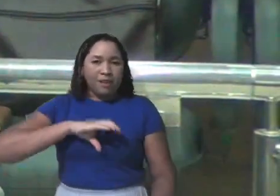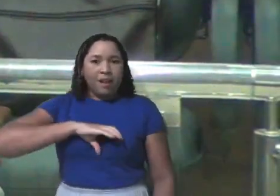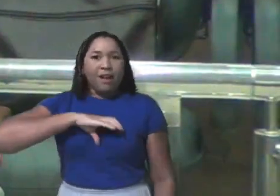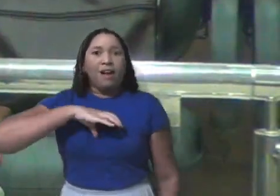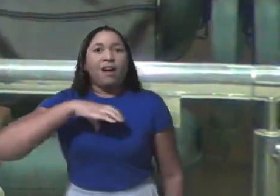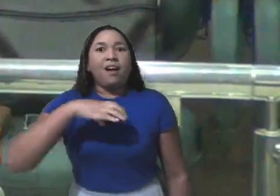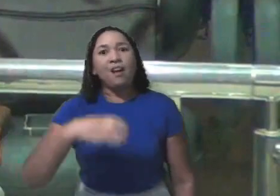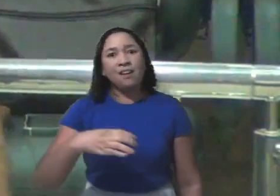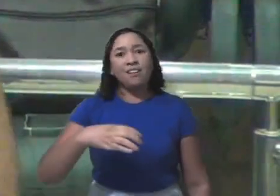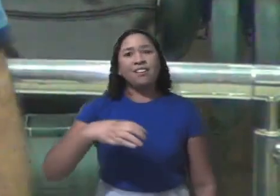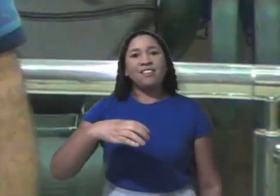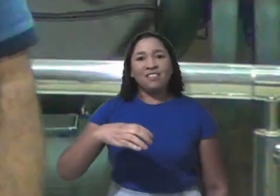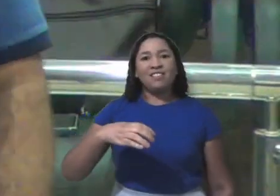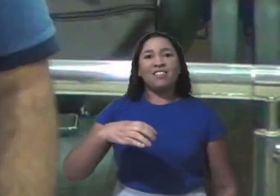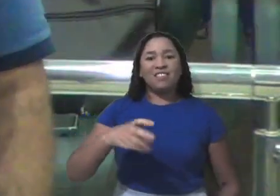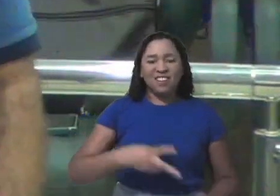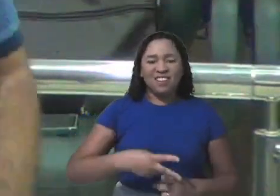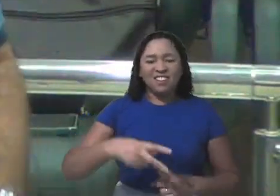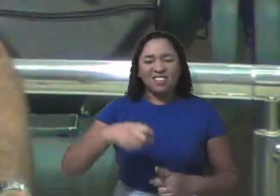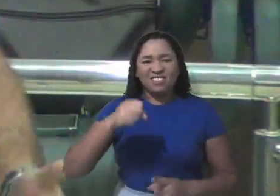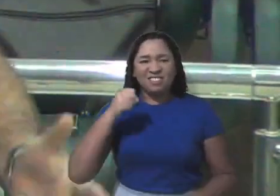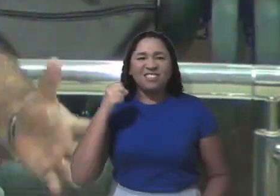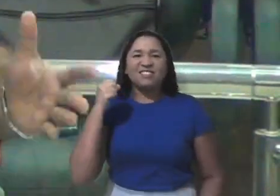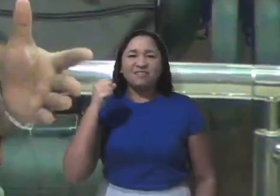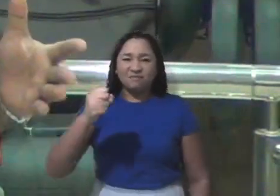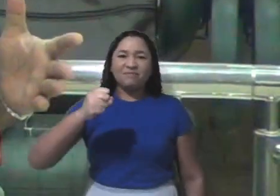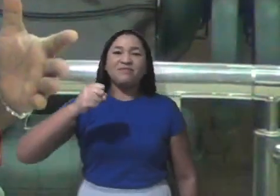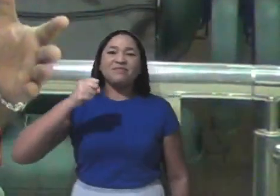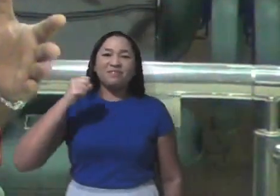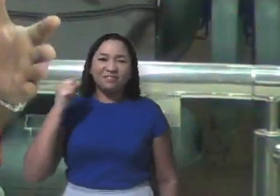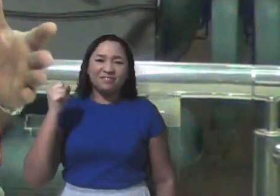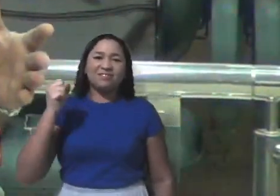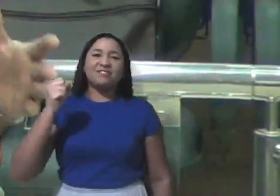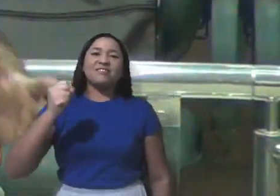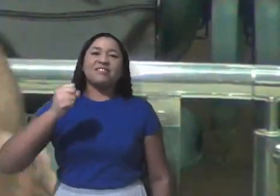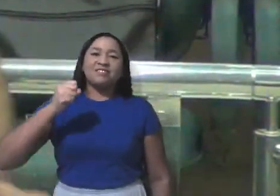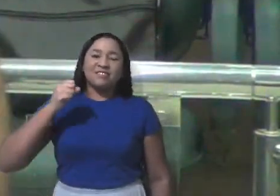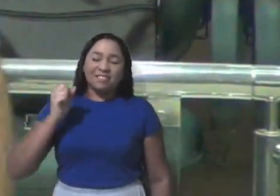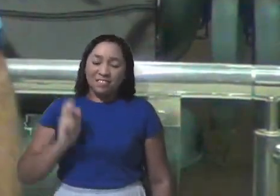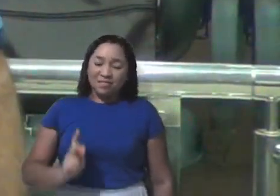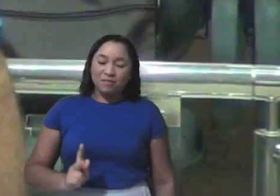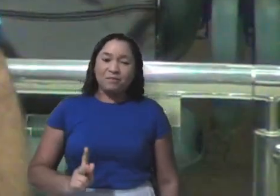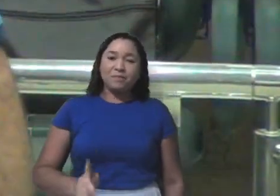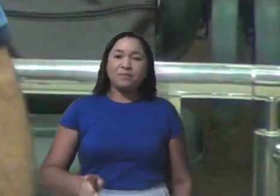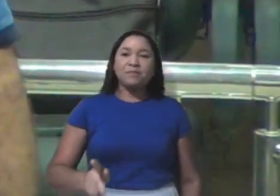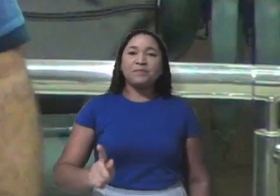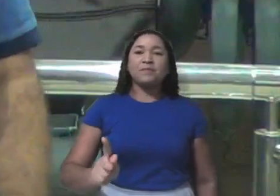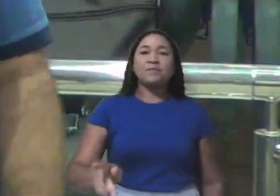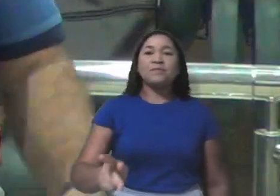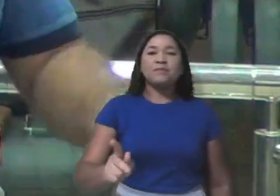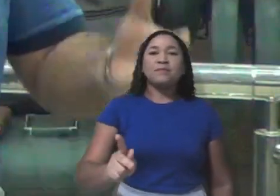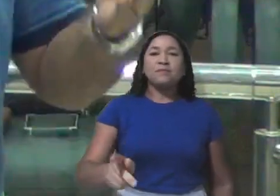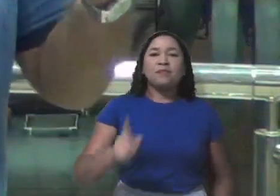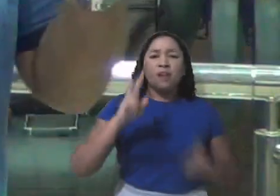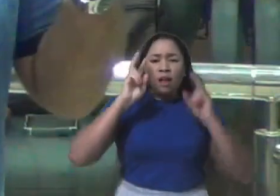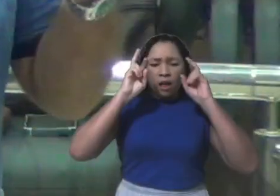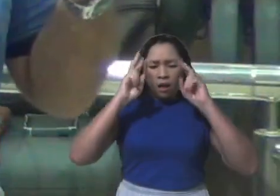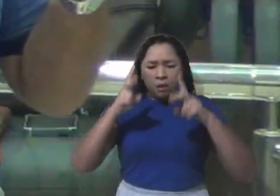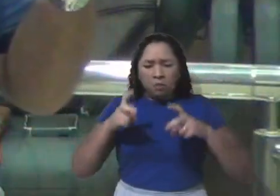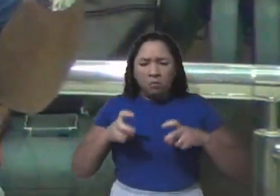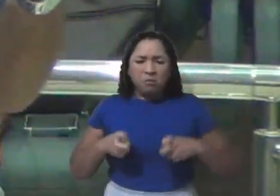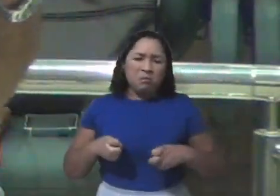para vencer e continuar a jornada e ver